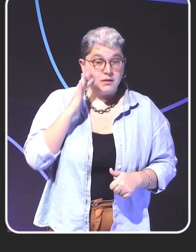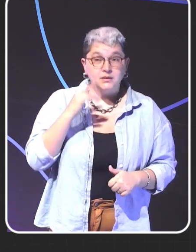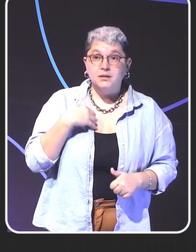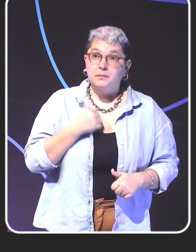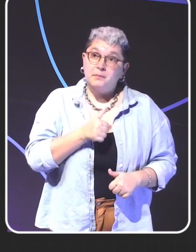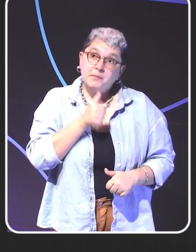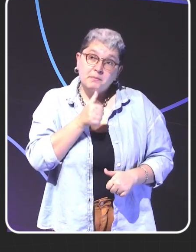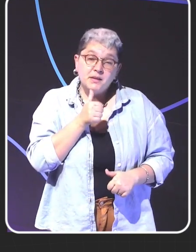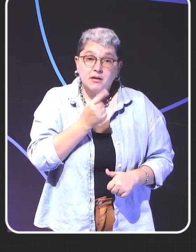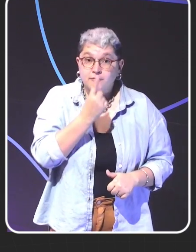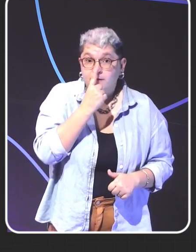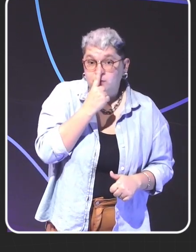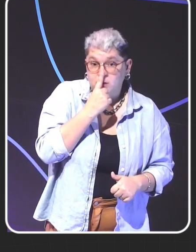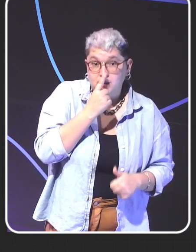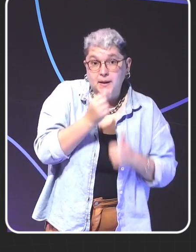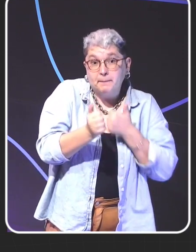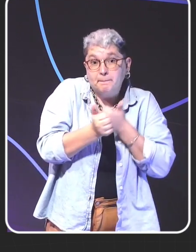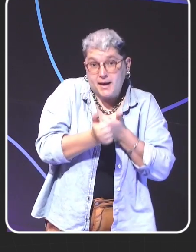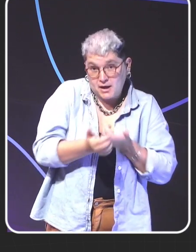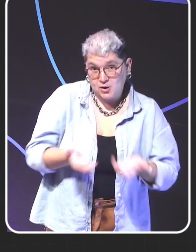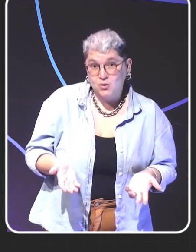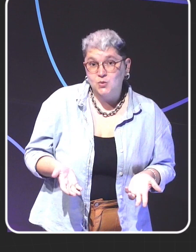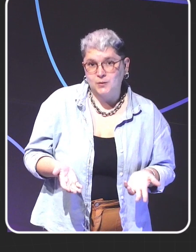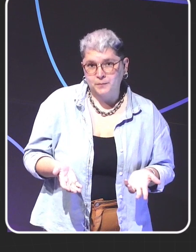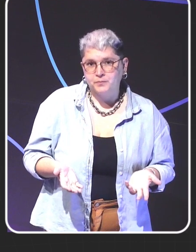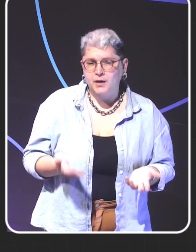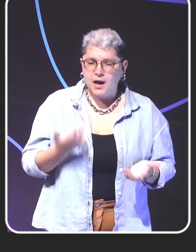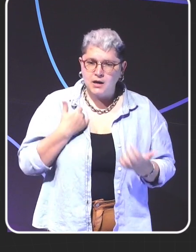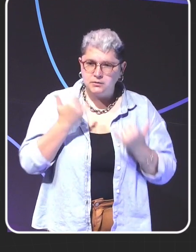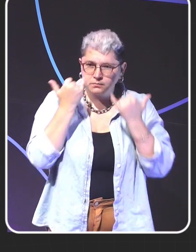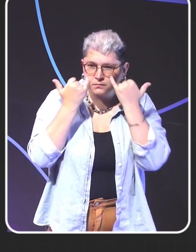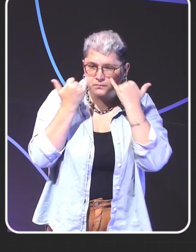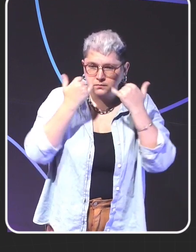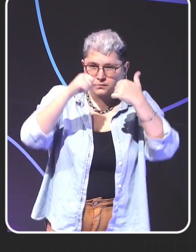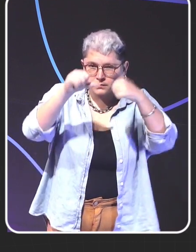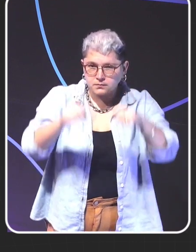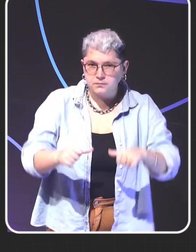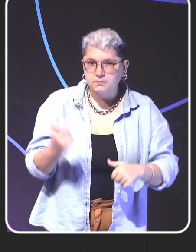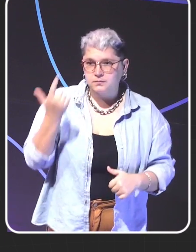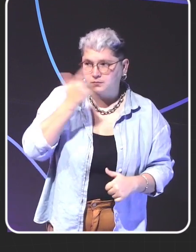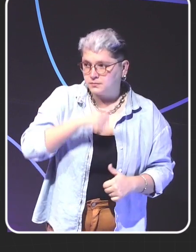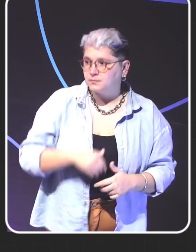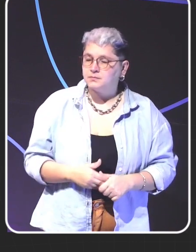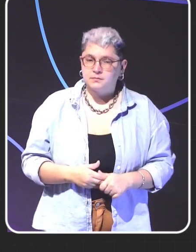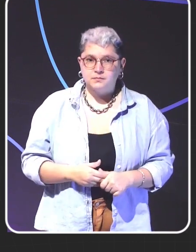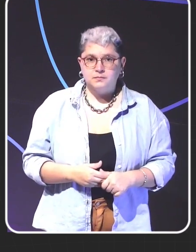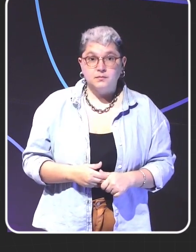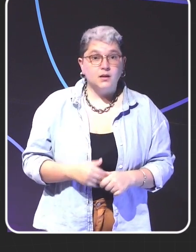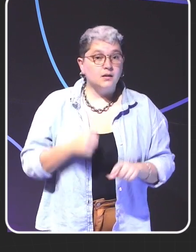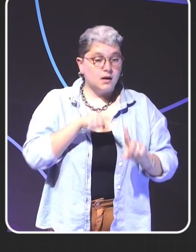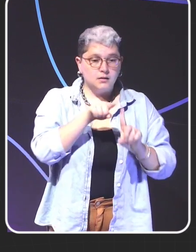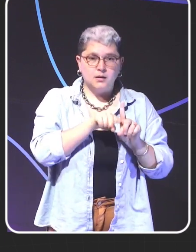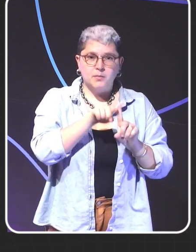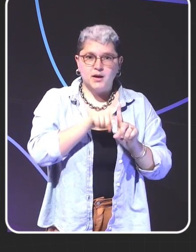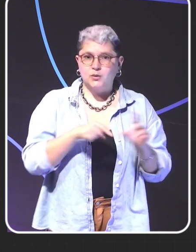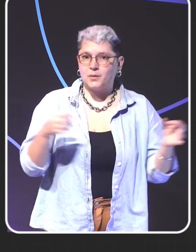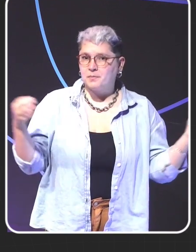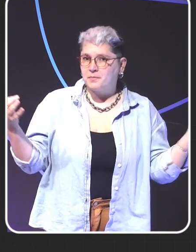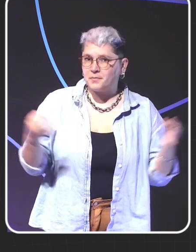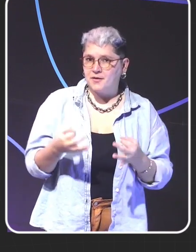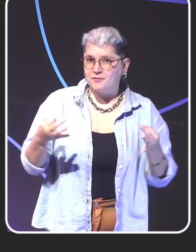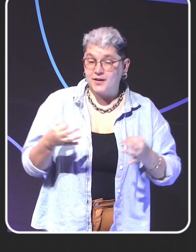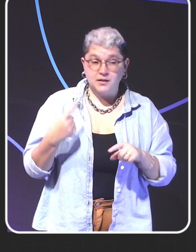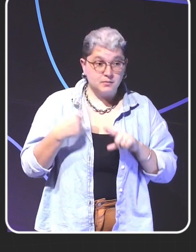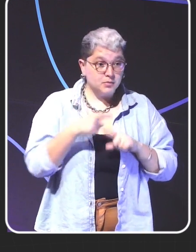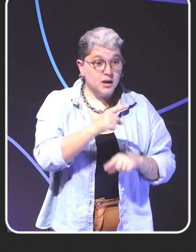você, é uma análise de dados, a gente consegue trazer isso de forma mais prática. E a temperatura sempre perfeita, que é o que a geladeira, o